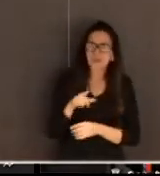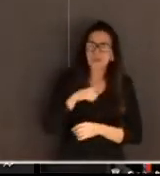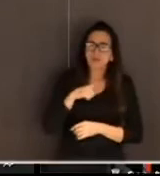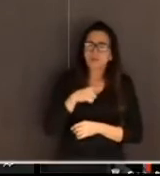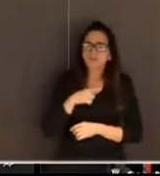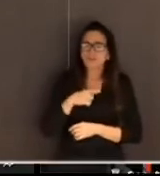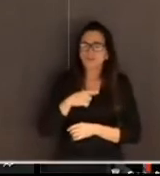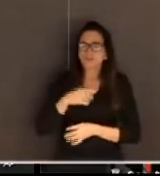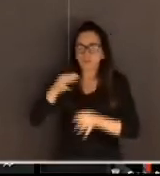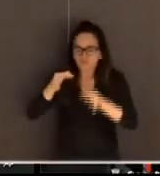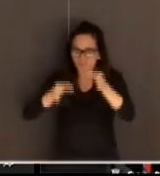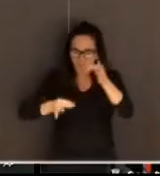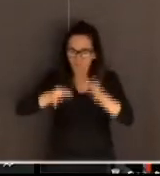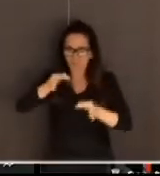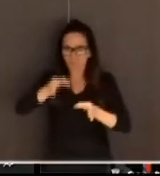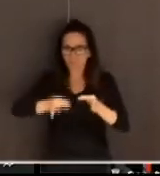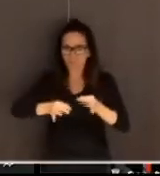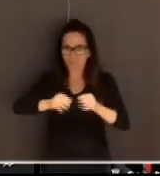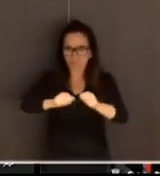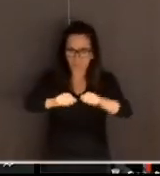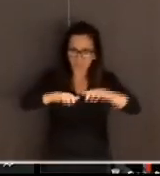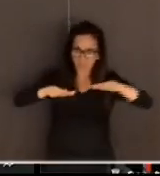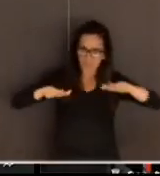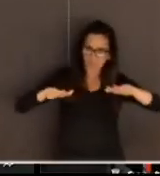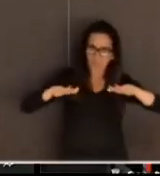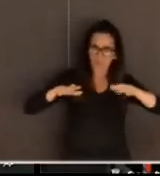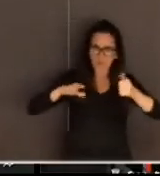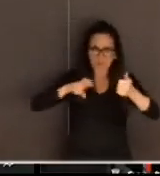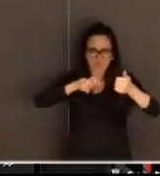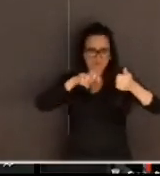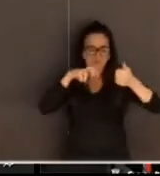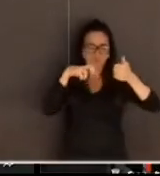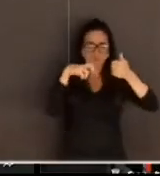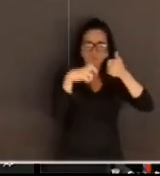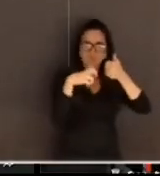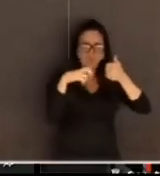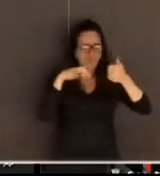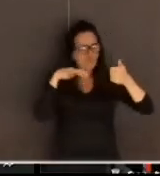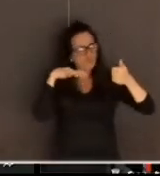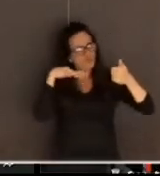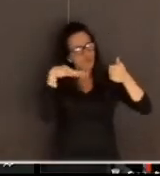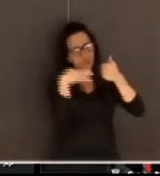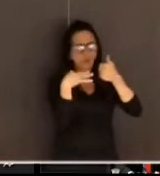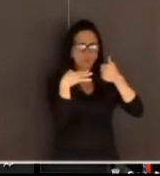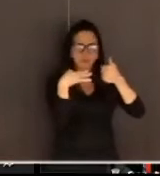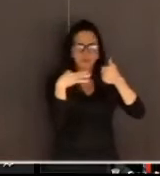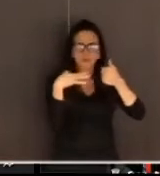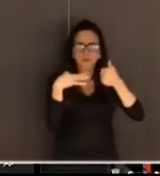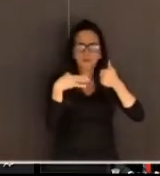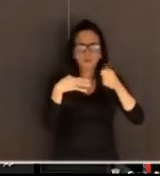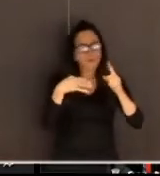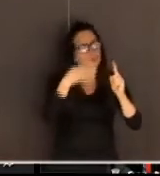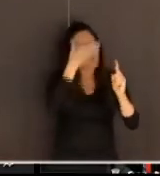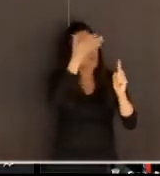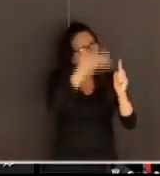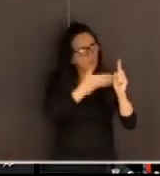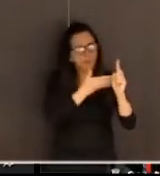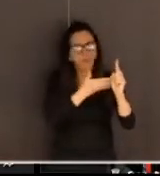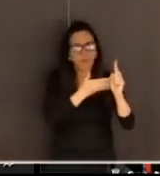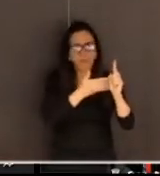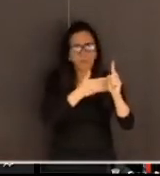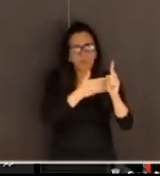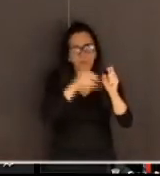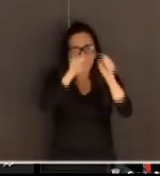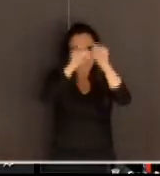caros colegas, se eu tenho um tribunal do júri, que é comum que os réus do sistema prisional